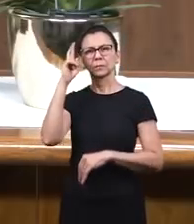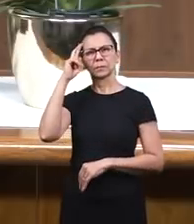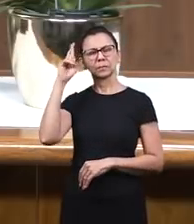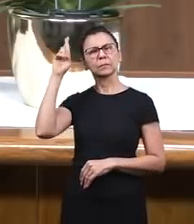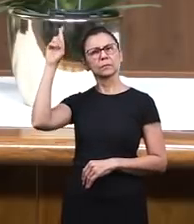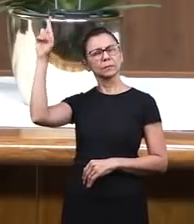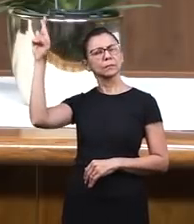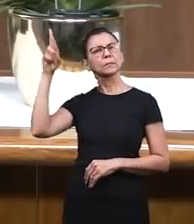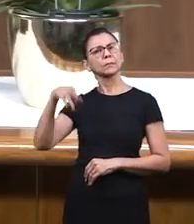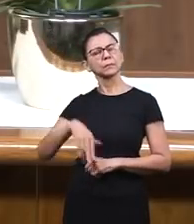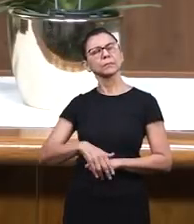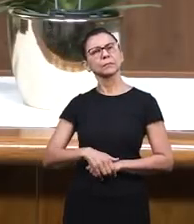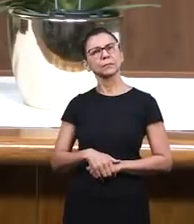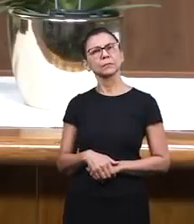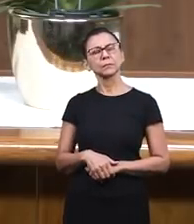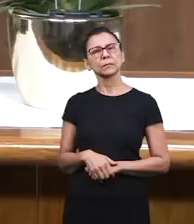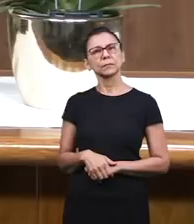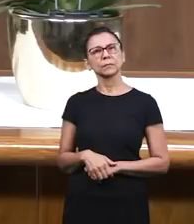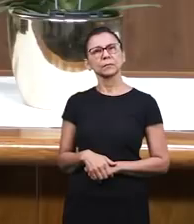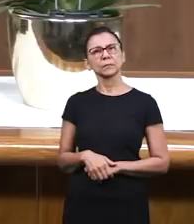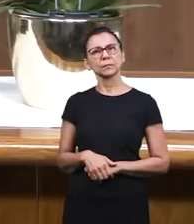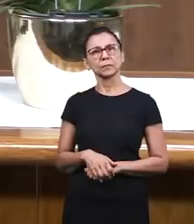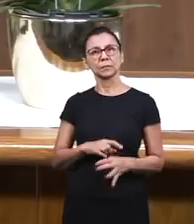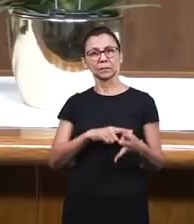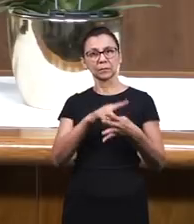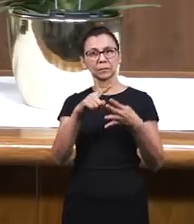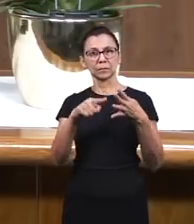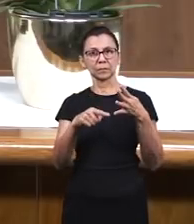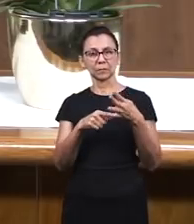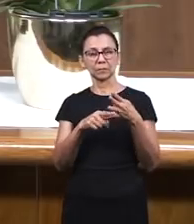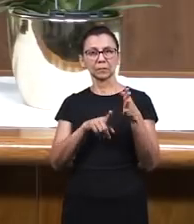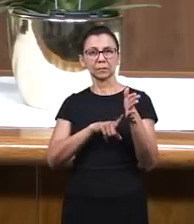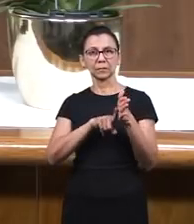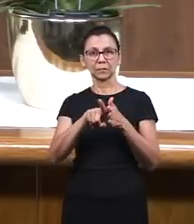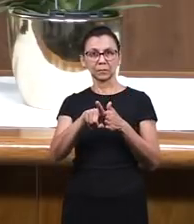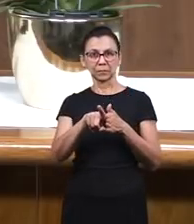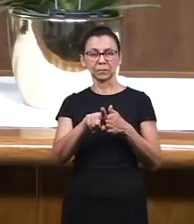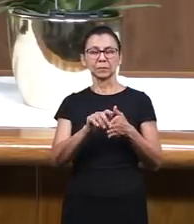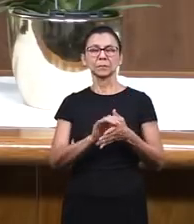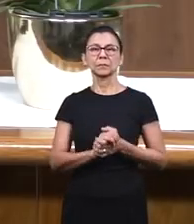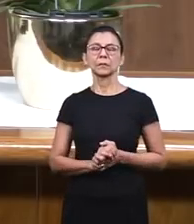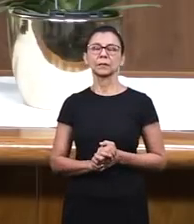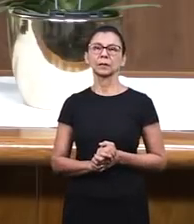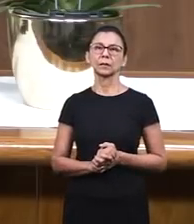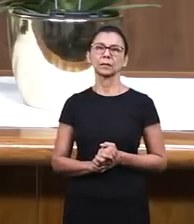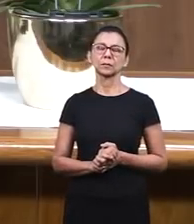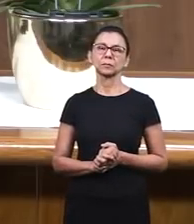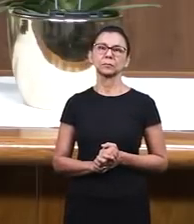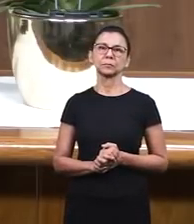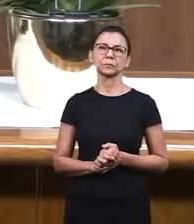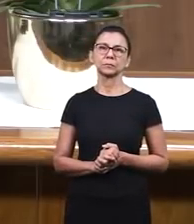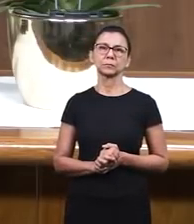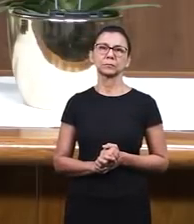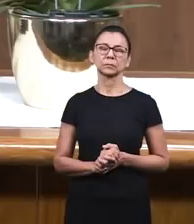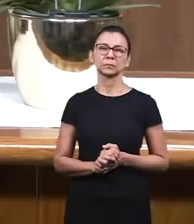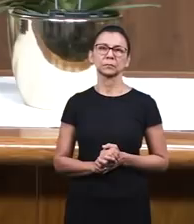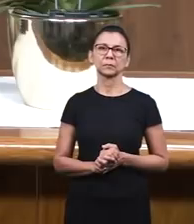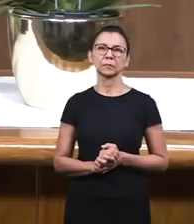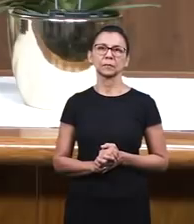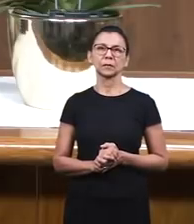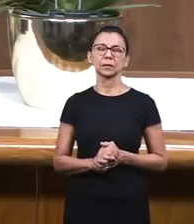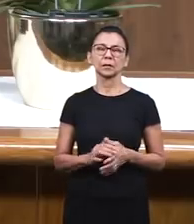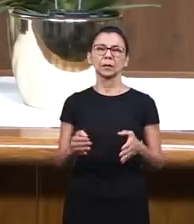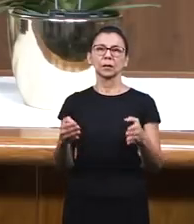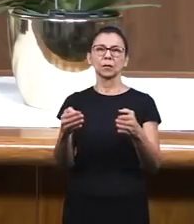Louvado seja o nome do Senhor. Nós vamos então agora à quarta e última pergunta desta nossa programação desse domingo, uma pergunta que